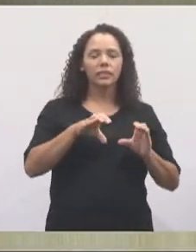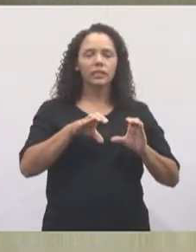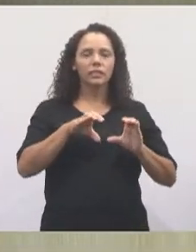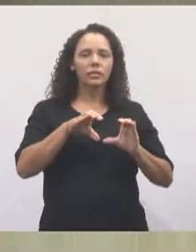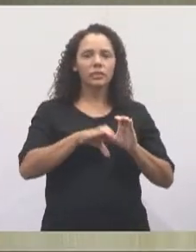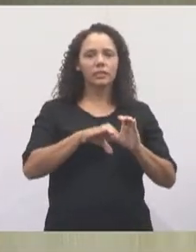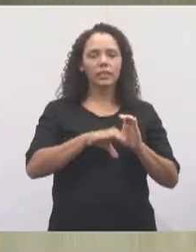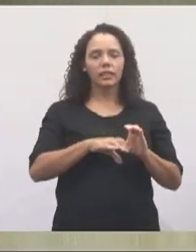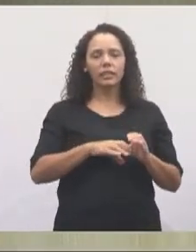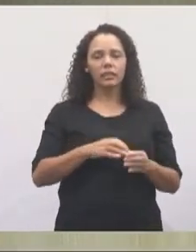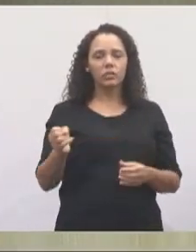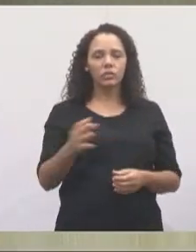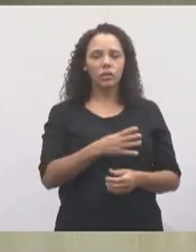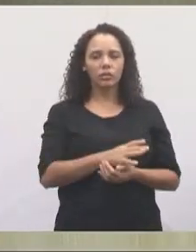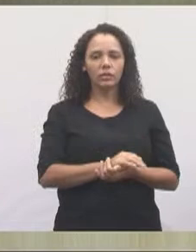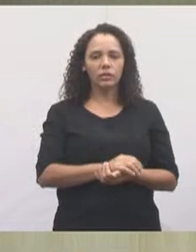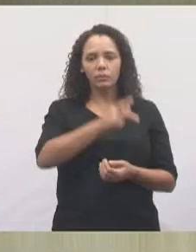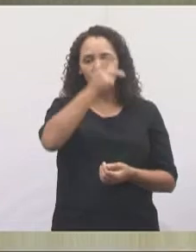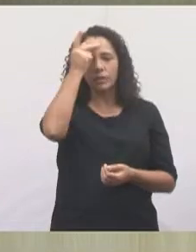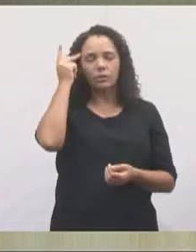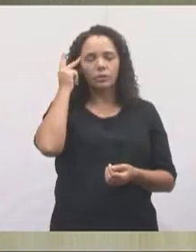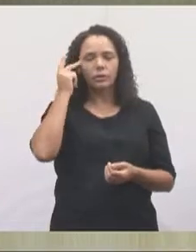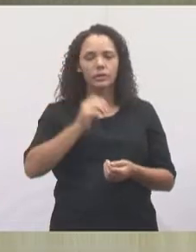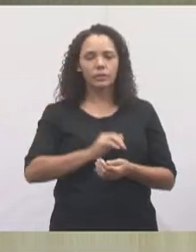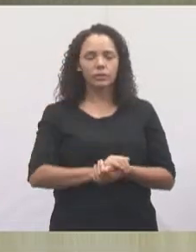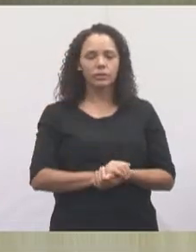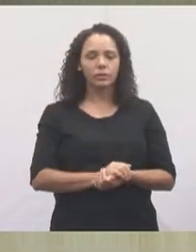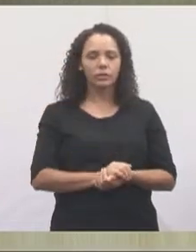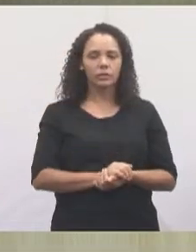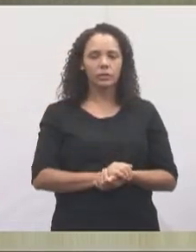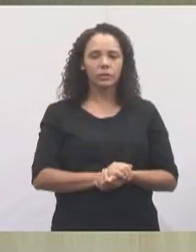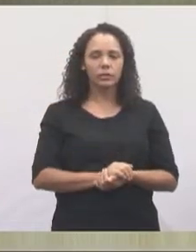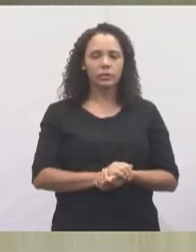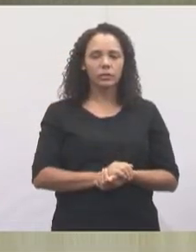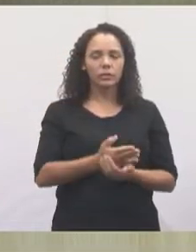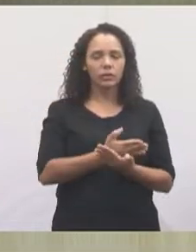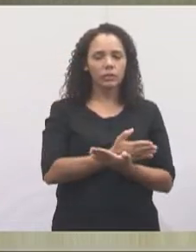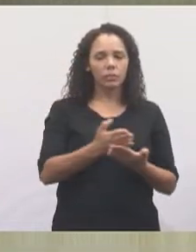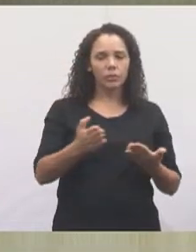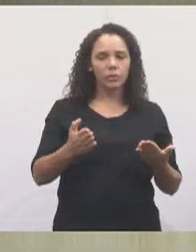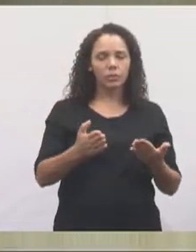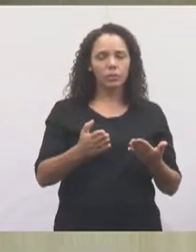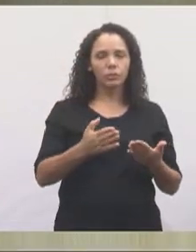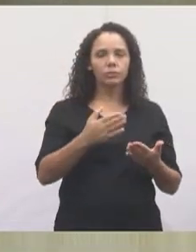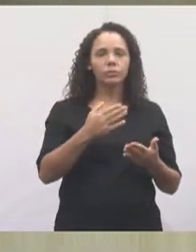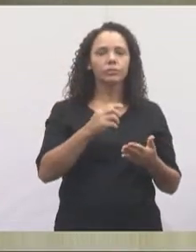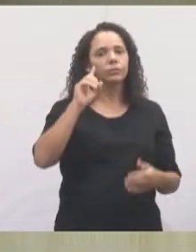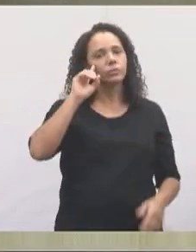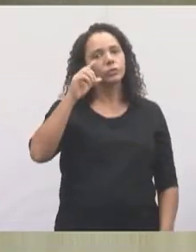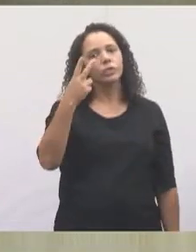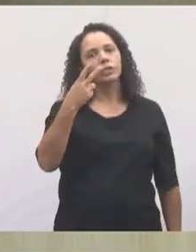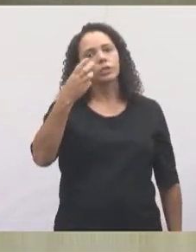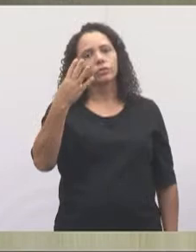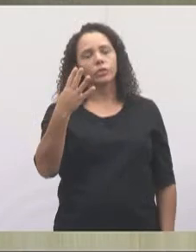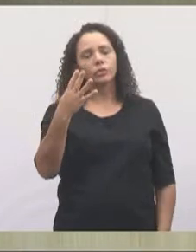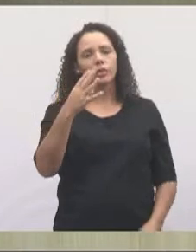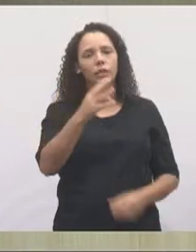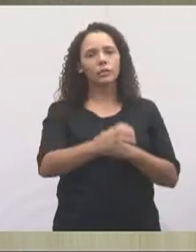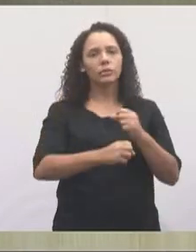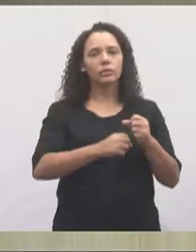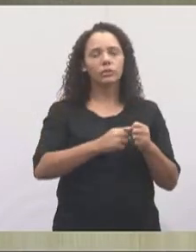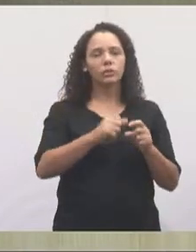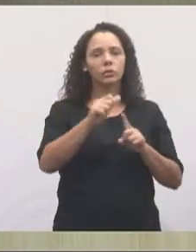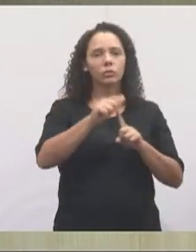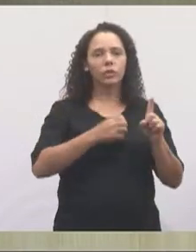executiva Municipal do PSD de Jacareí cuja vigência iniciou em 24 de outubro de